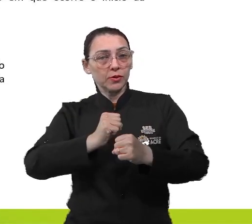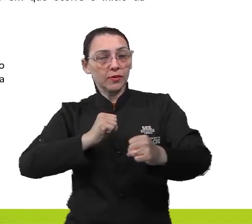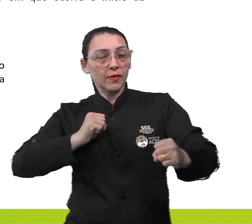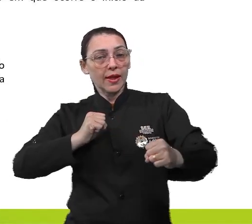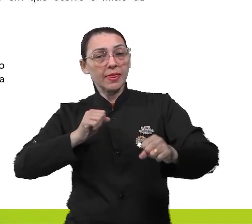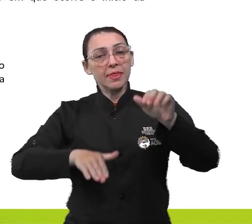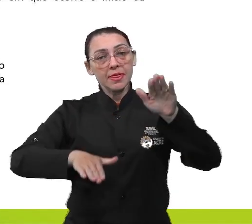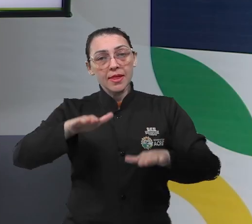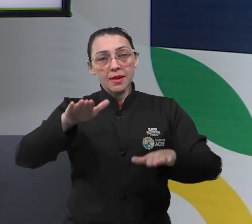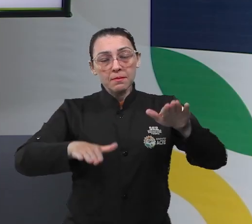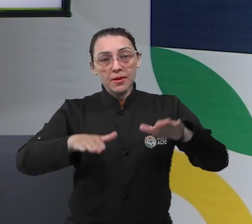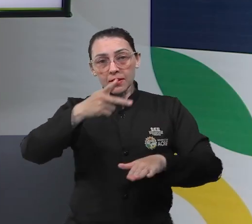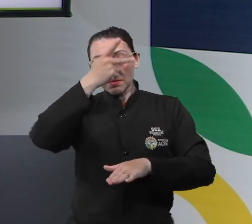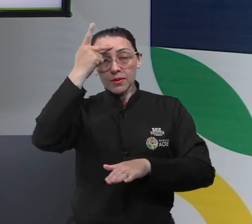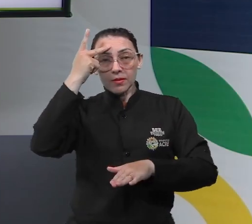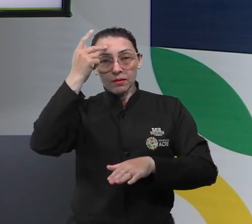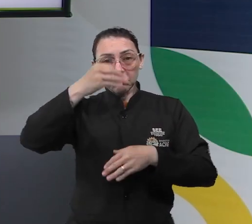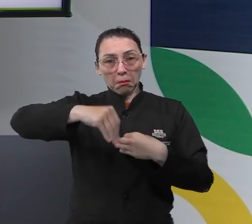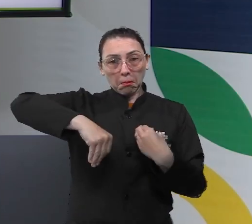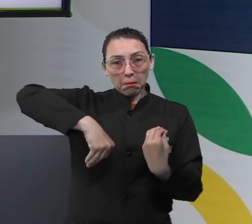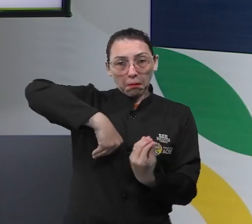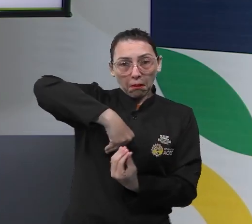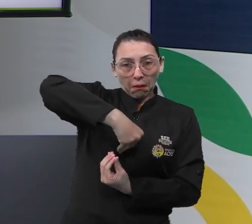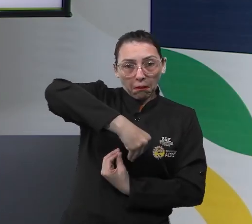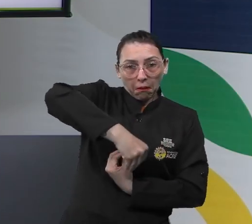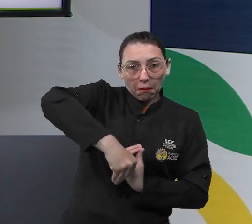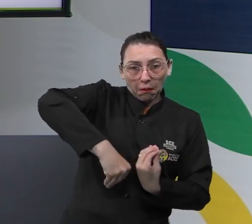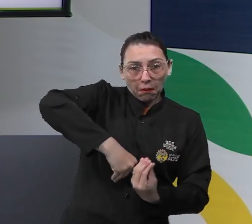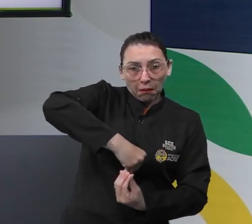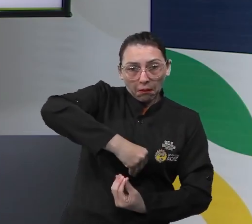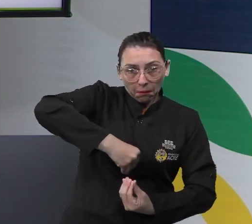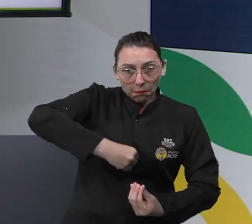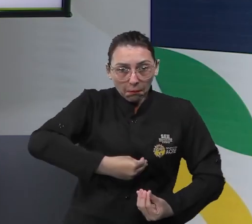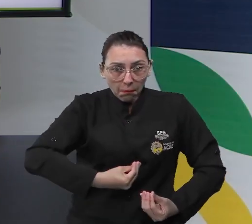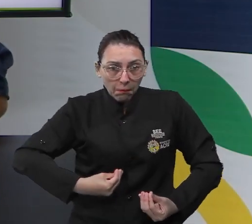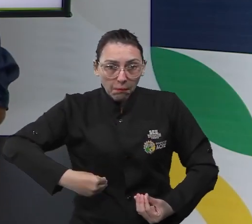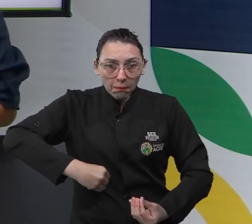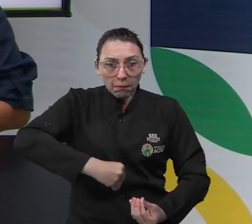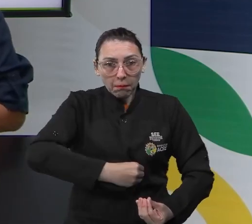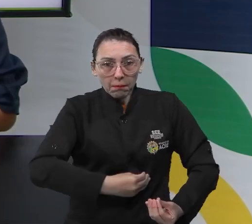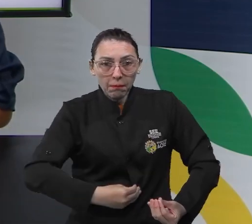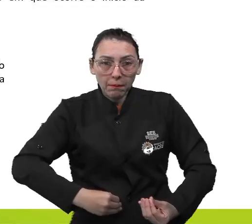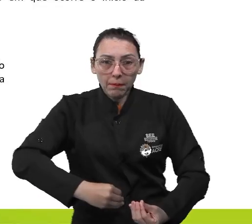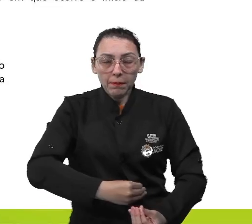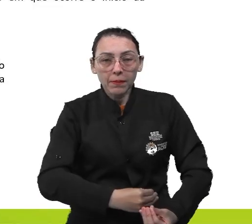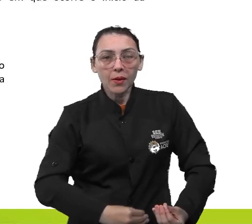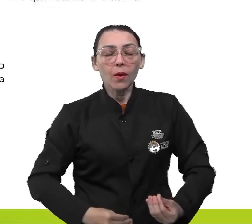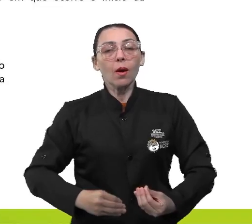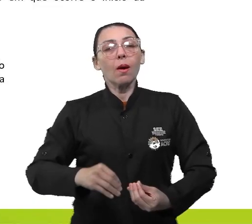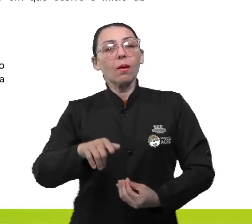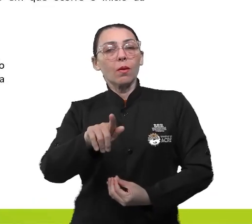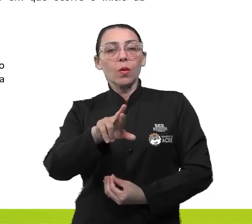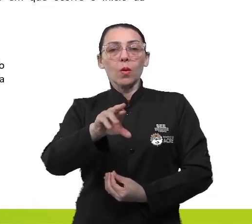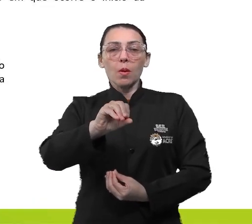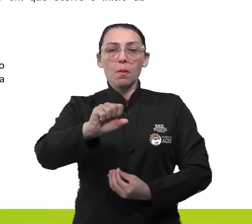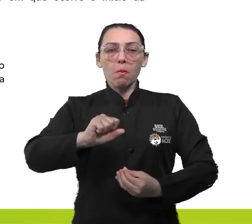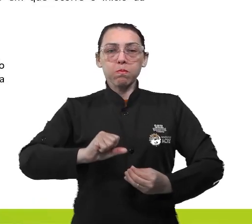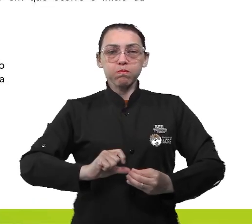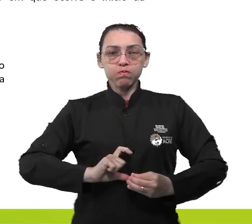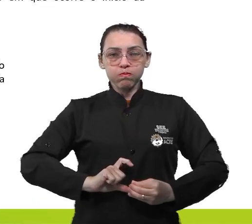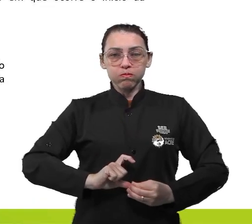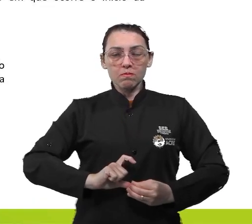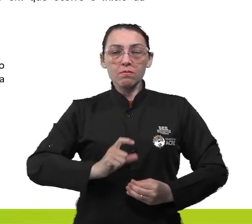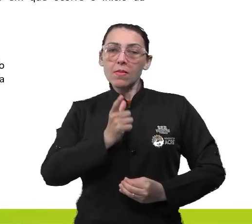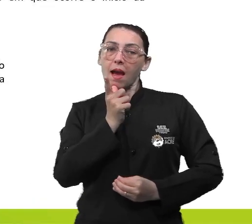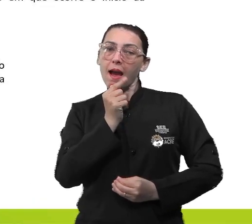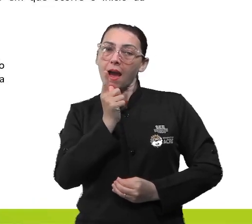pessoa. E todo esse intestino é enrolado aí dentro de você. Interessante, né? O intestino grosso, por sua vez, ele vai absorver